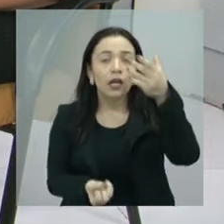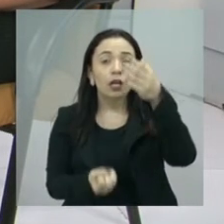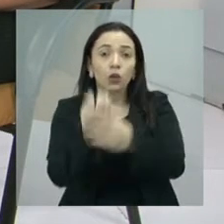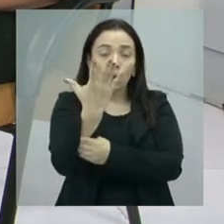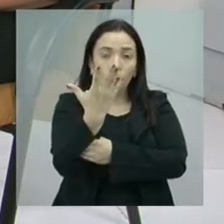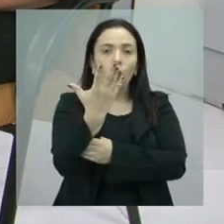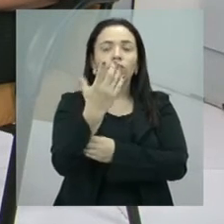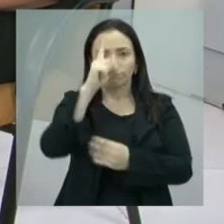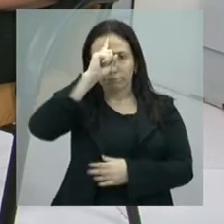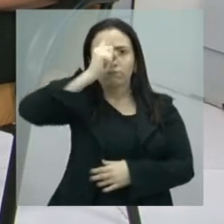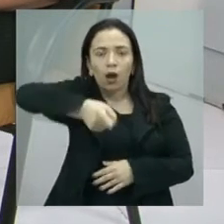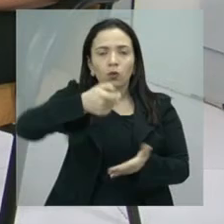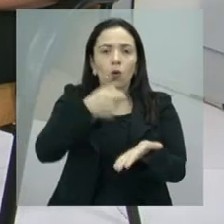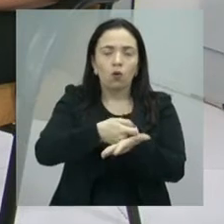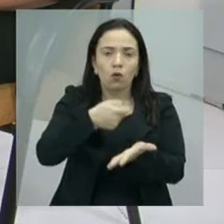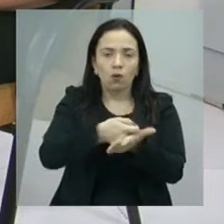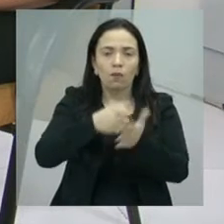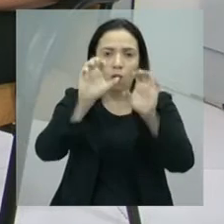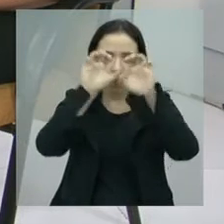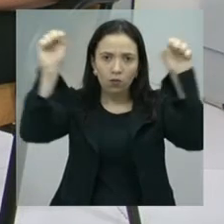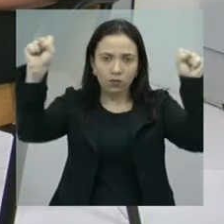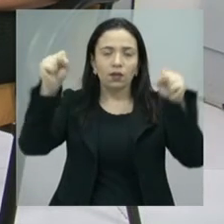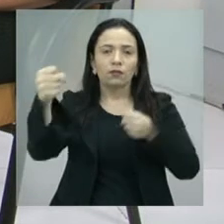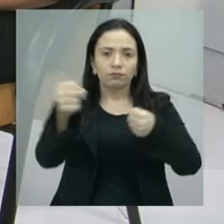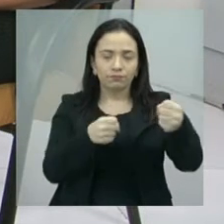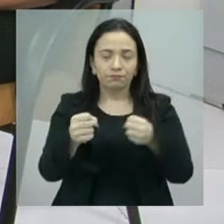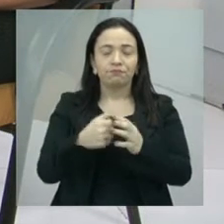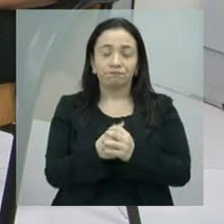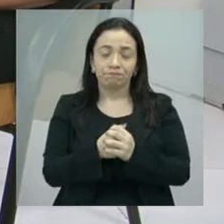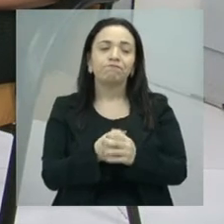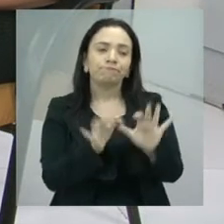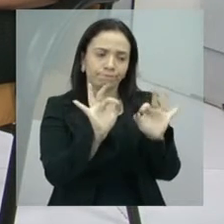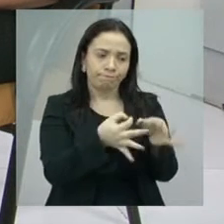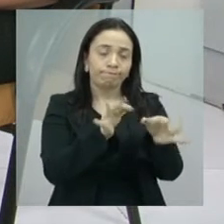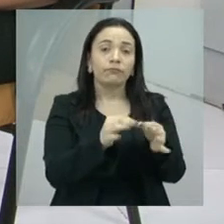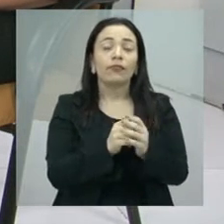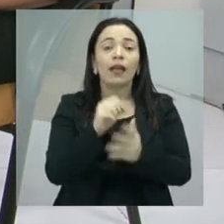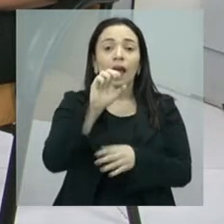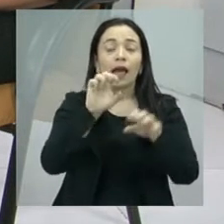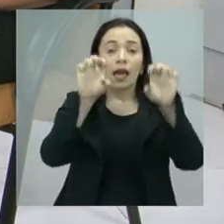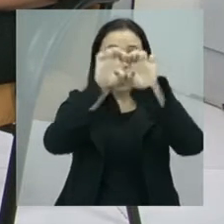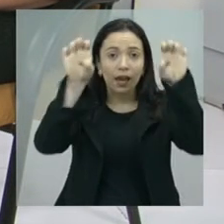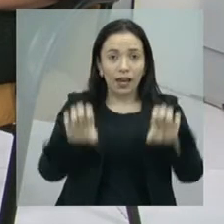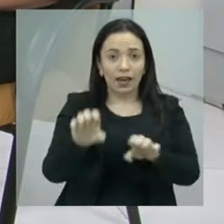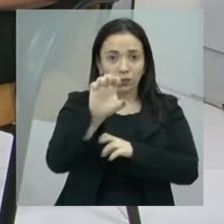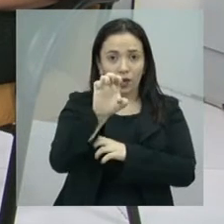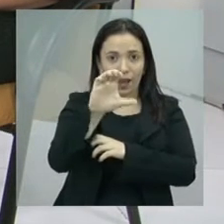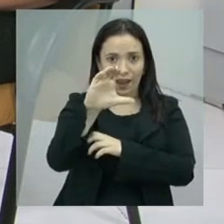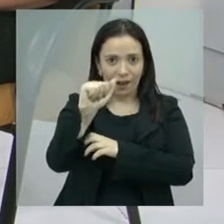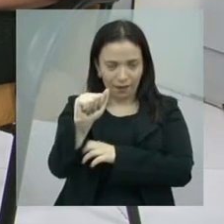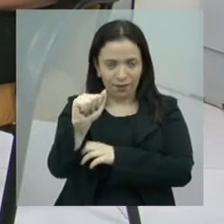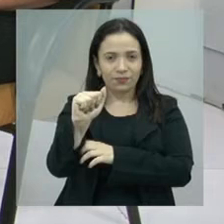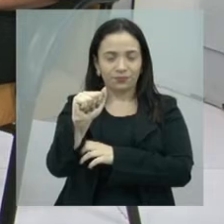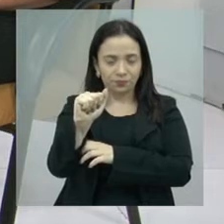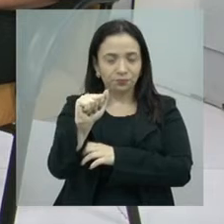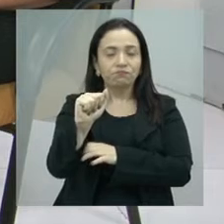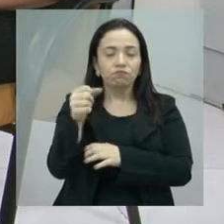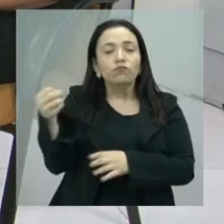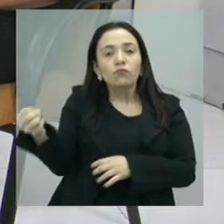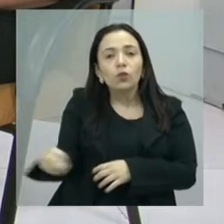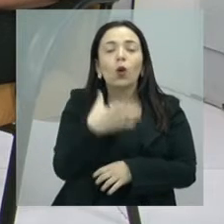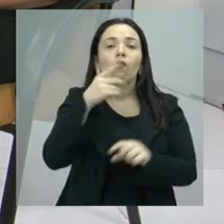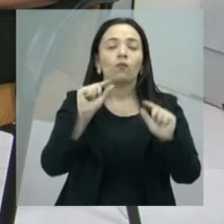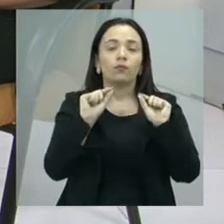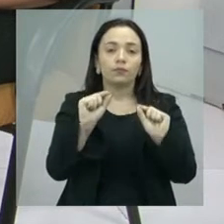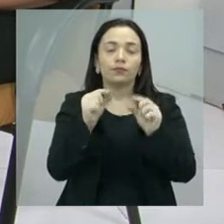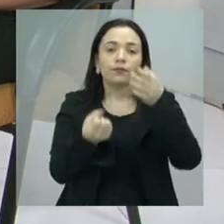essa determinação aqui dos conselheiros, O ECA traz como novidade a criação